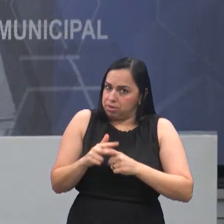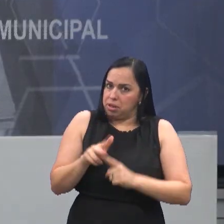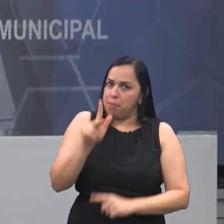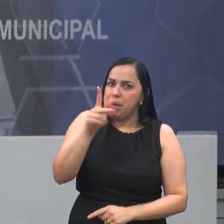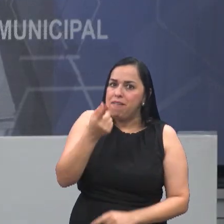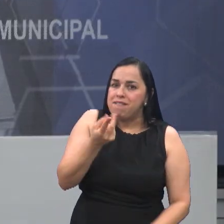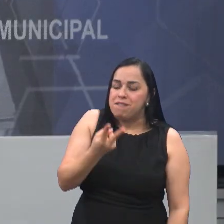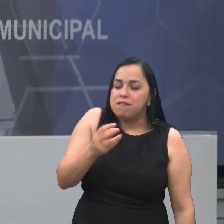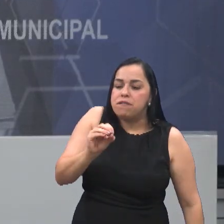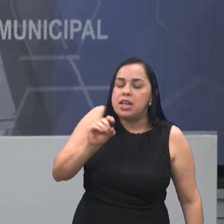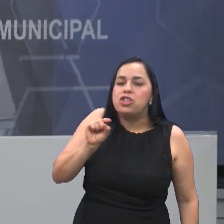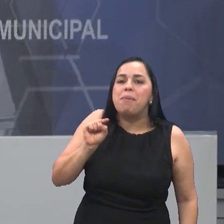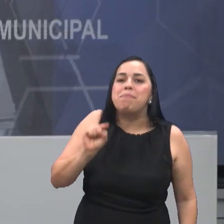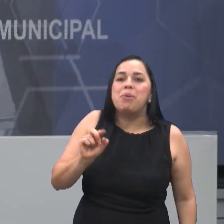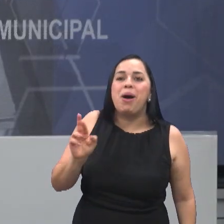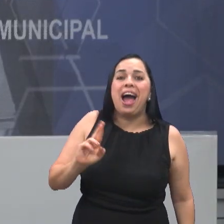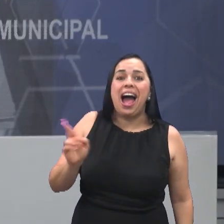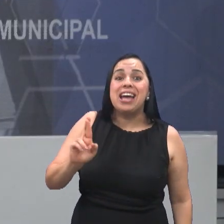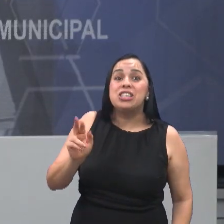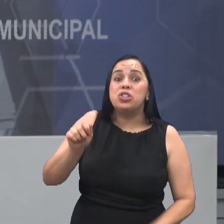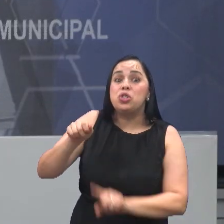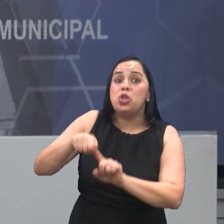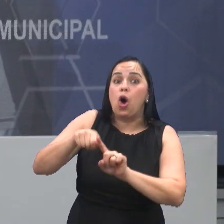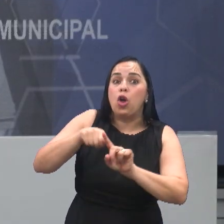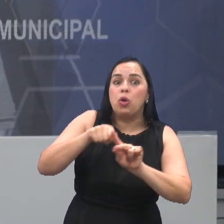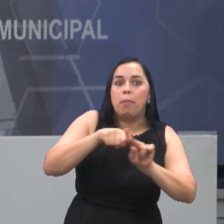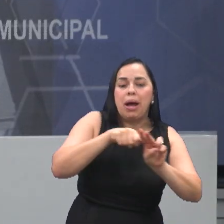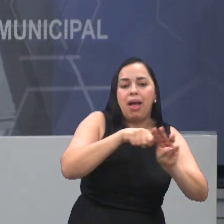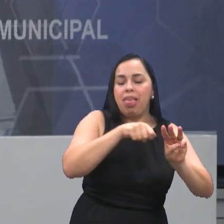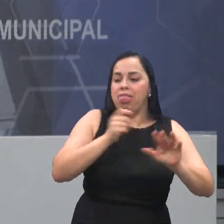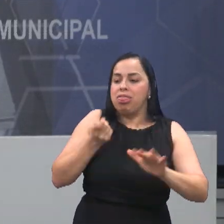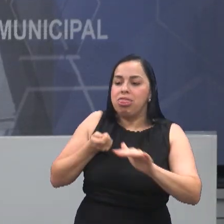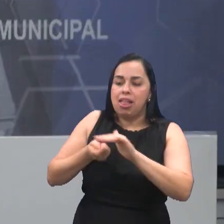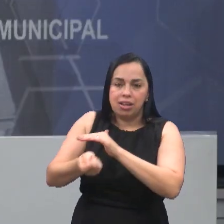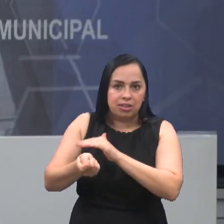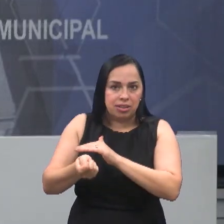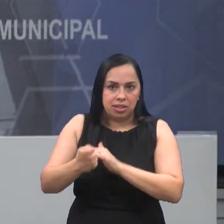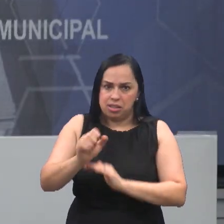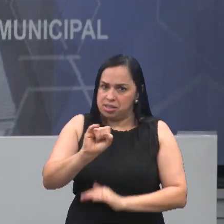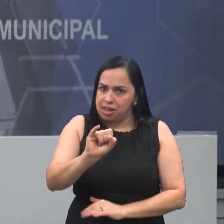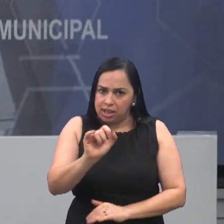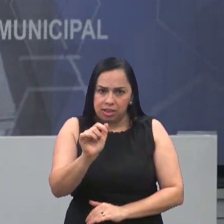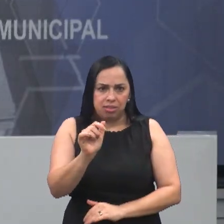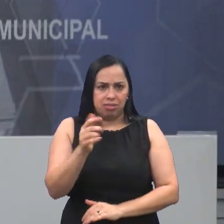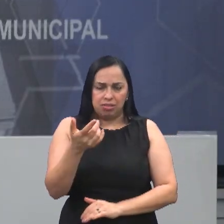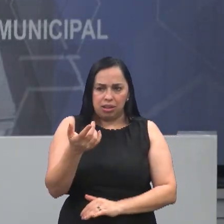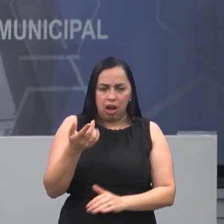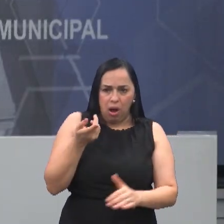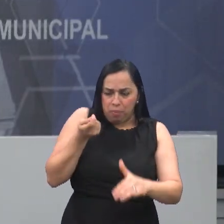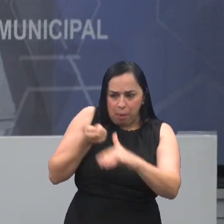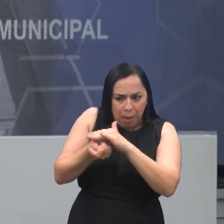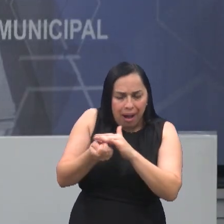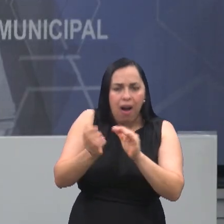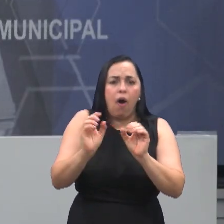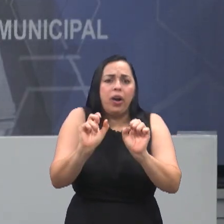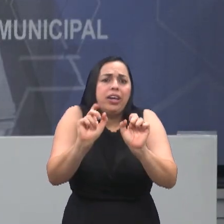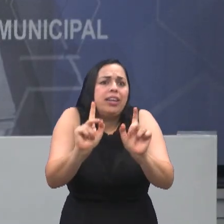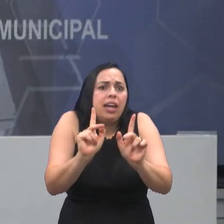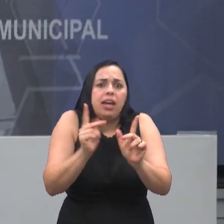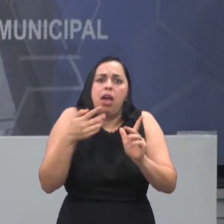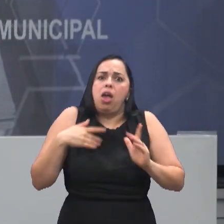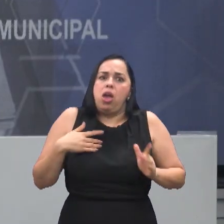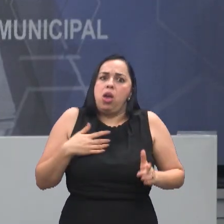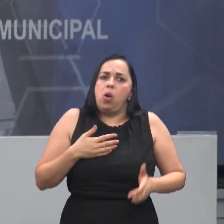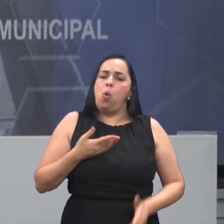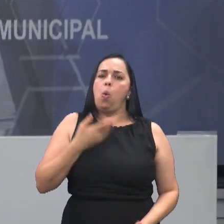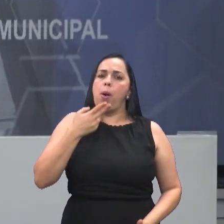R$20 mil por mês para essa rádio. Se não for, tudo bem, eu venho aqui e admito meu erro. Aliás,